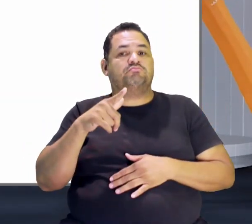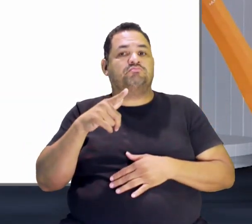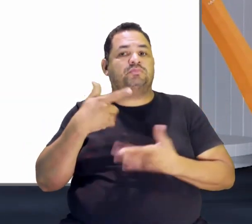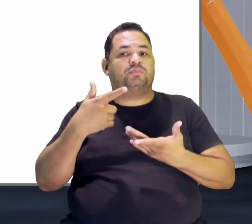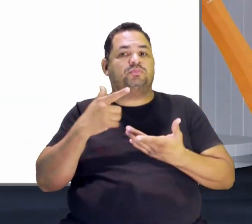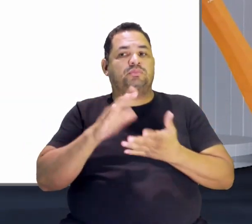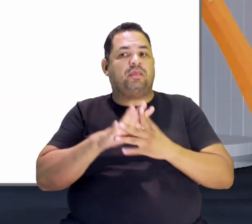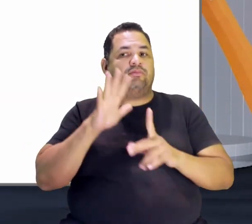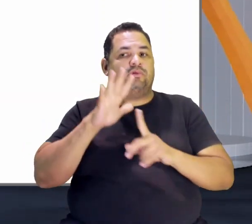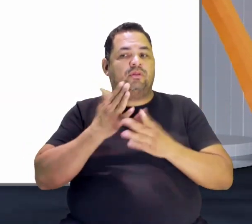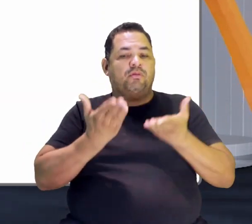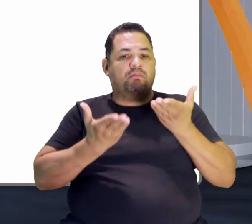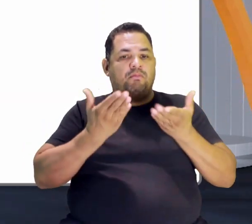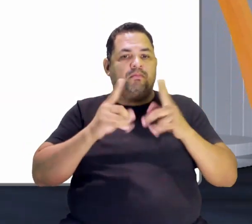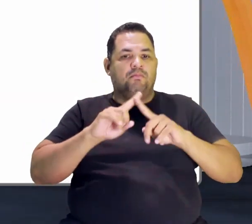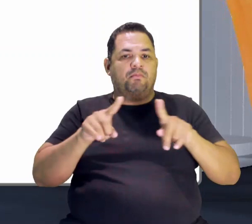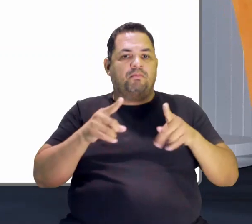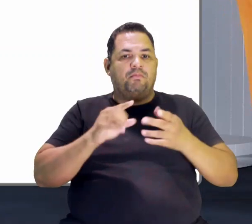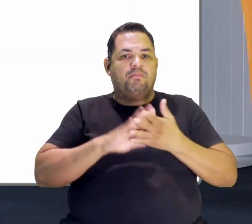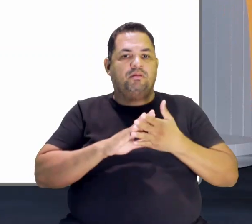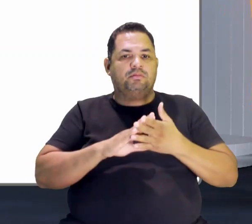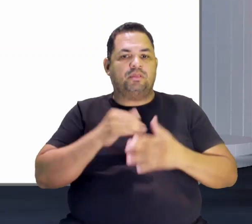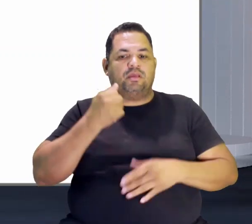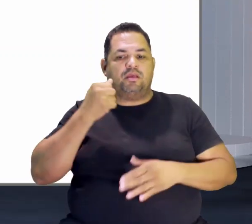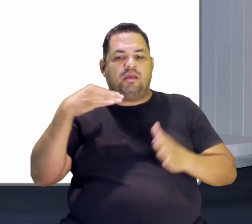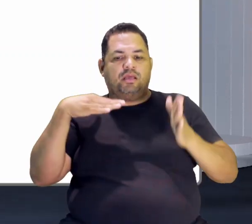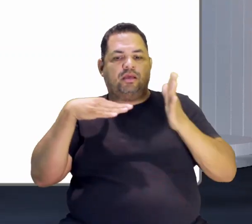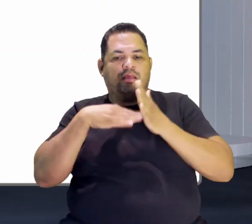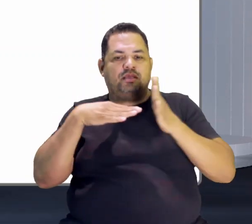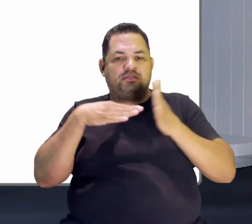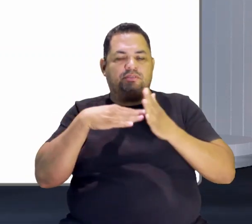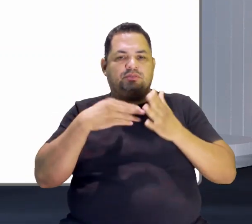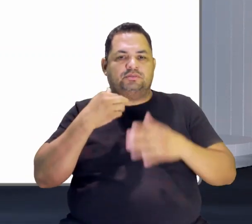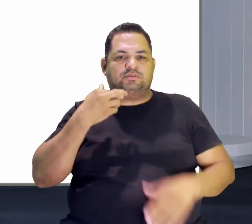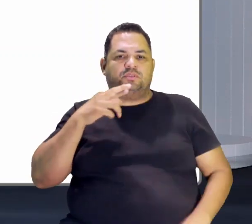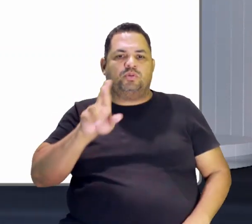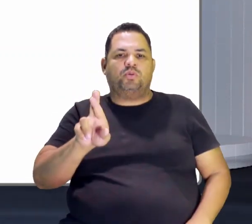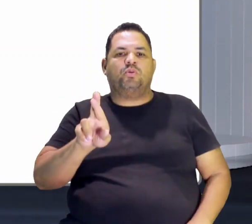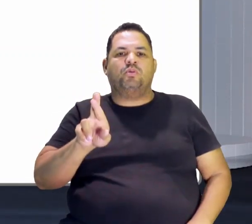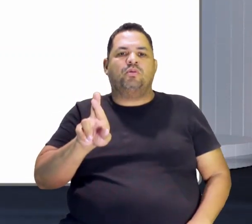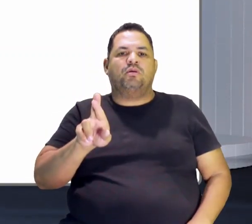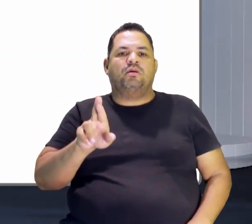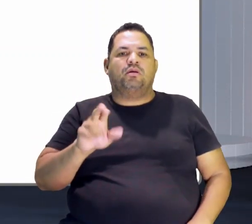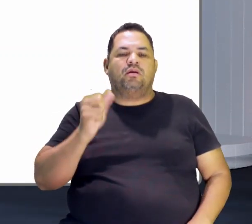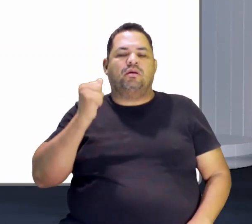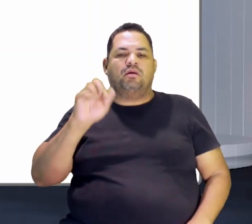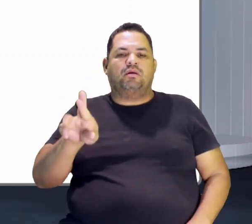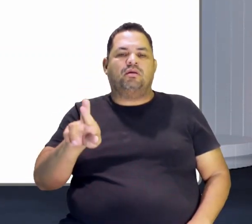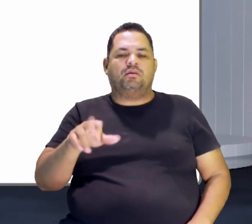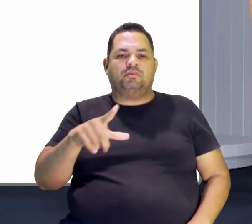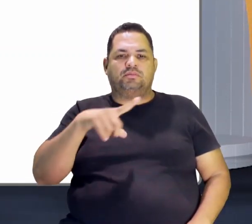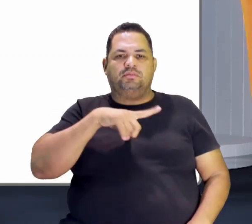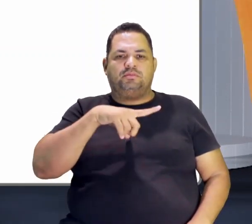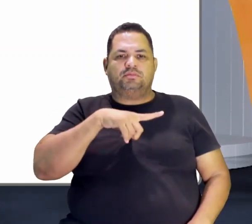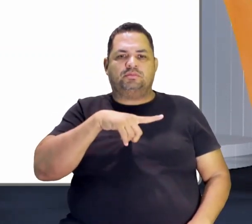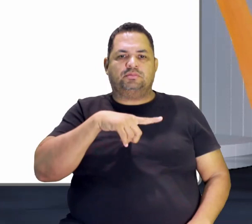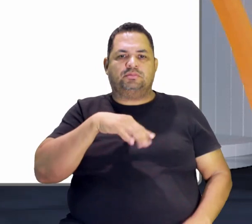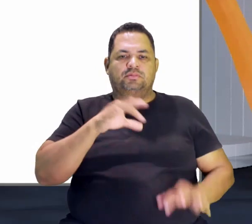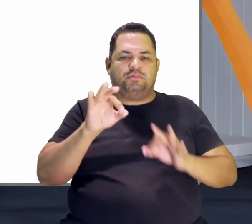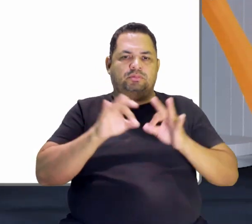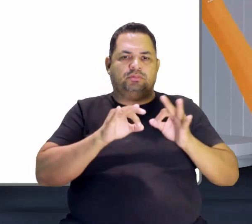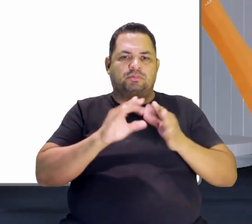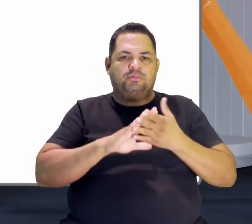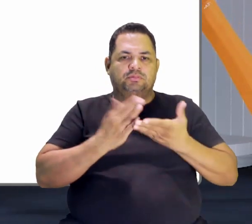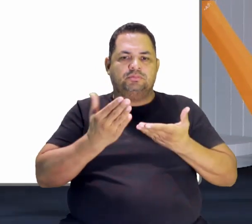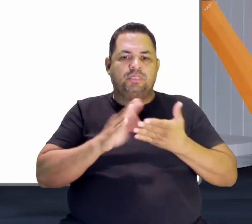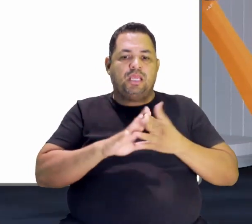peso, mas da resistência do ar. Se você, com formato, tem formato diferente, você tem